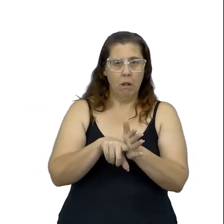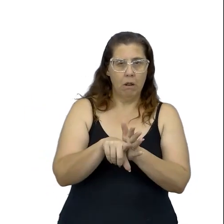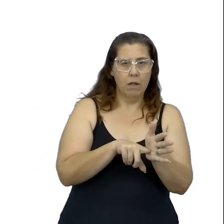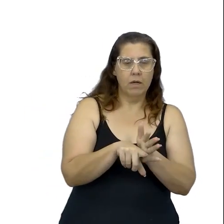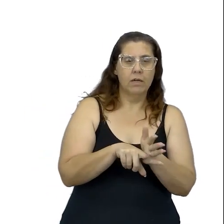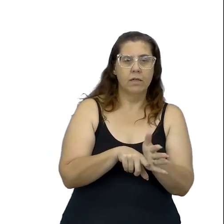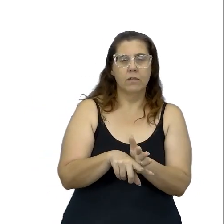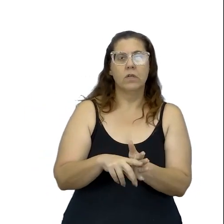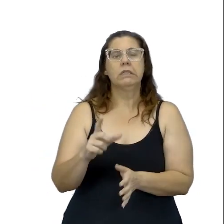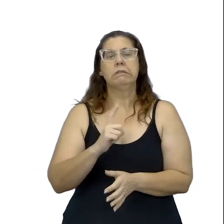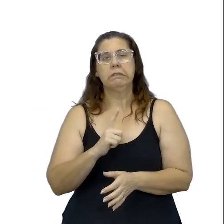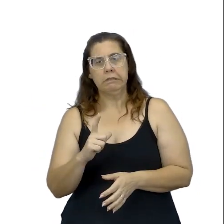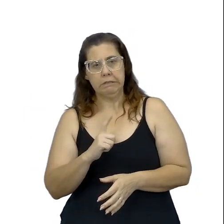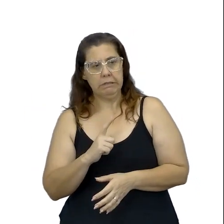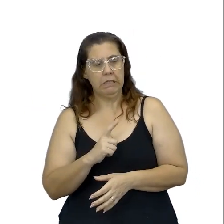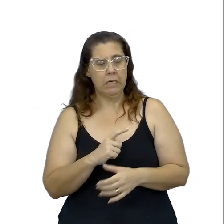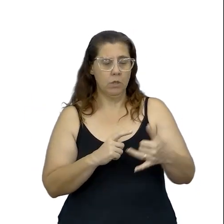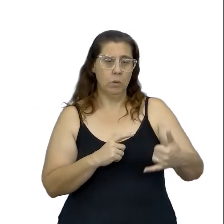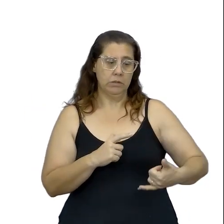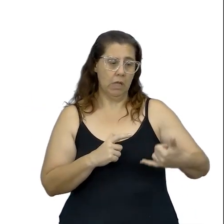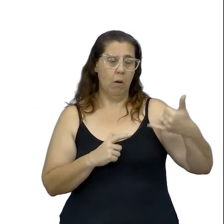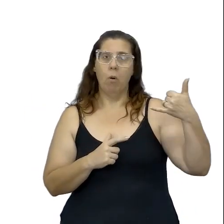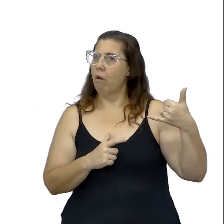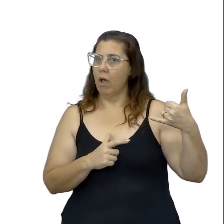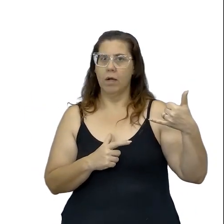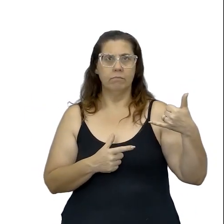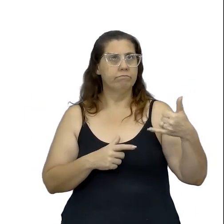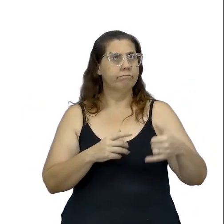é lógico, né? Eles têm na mão o celular